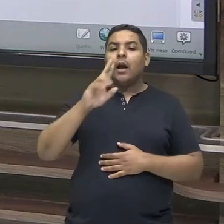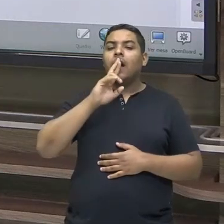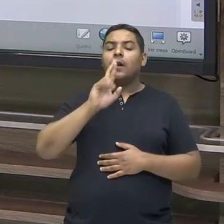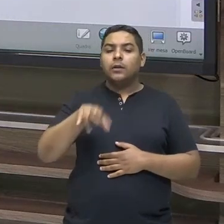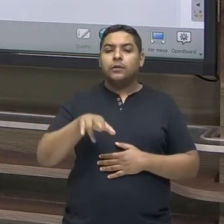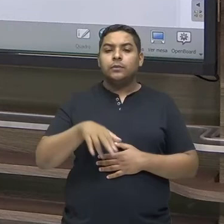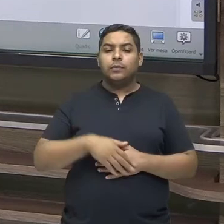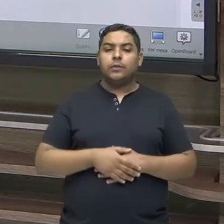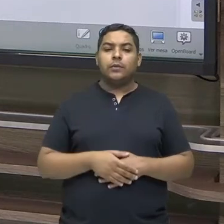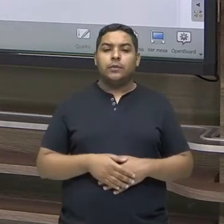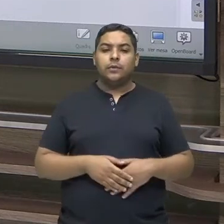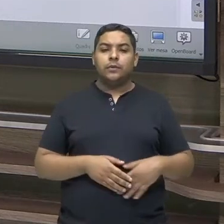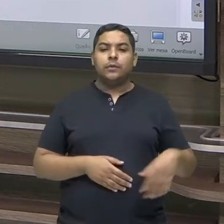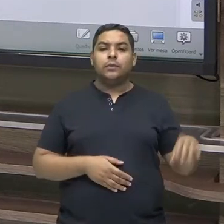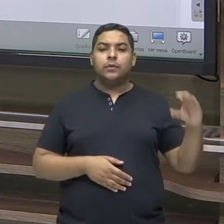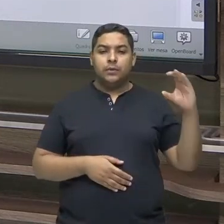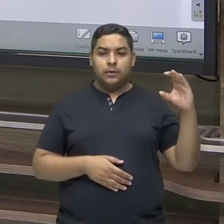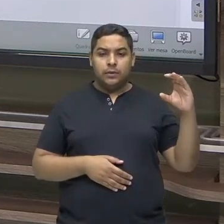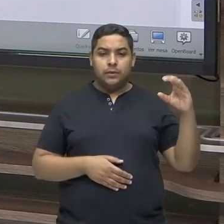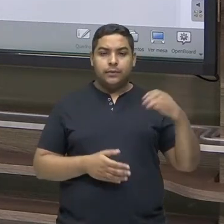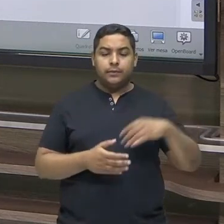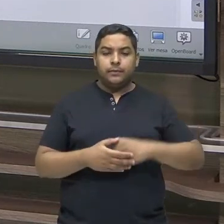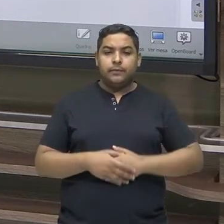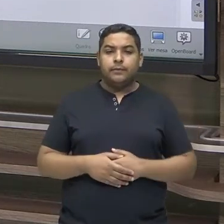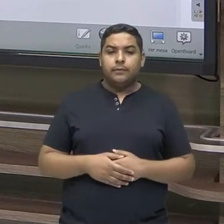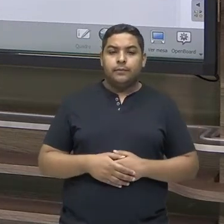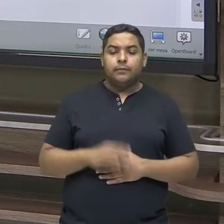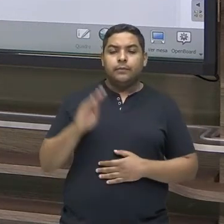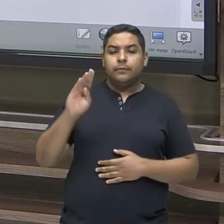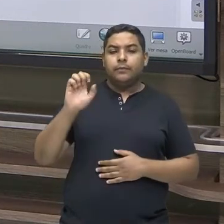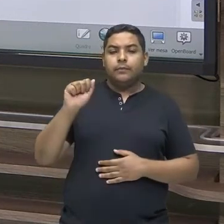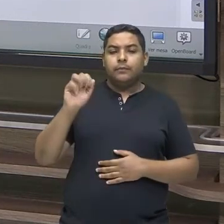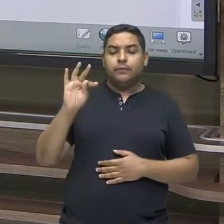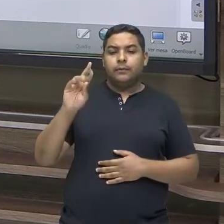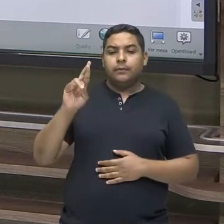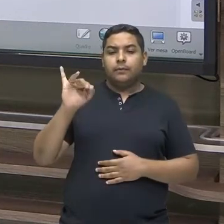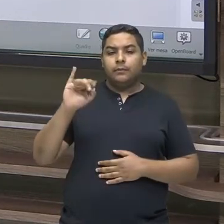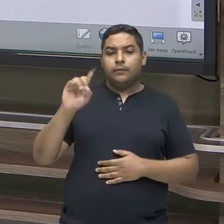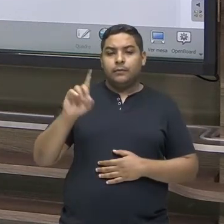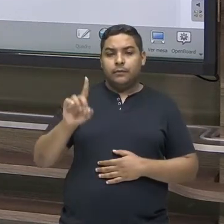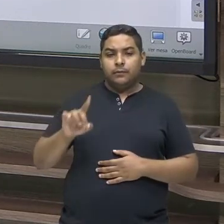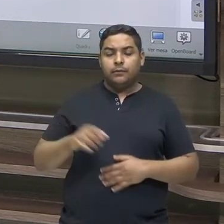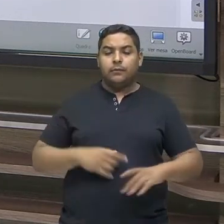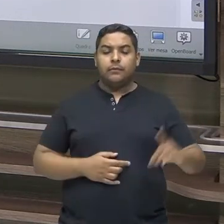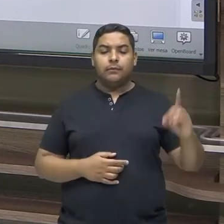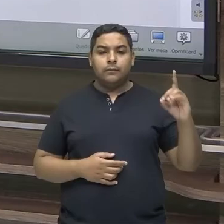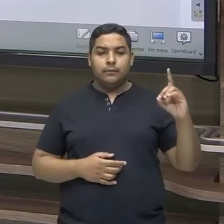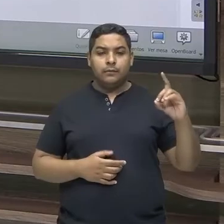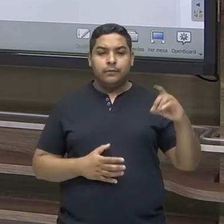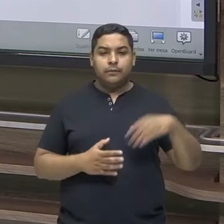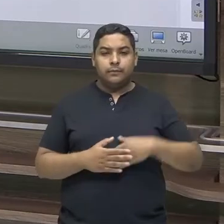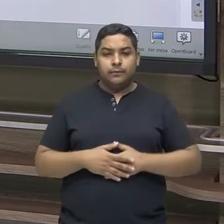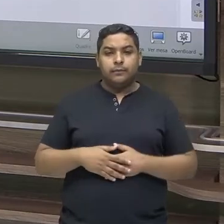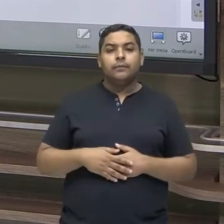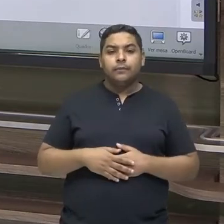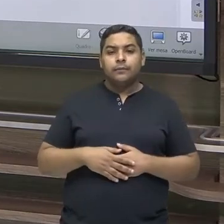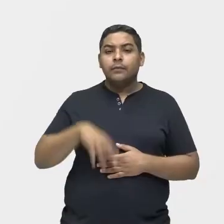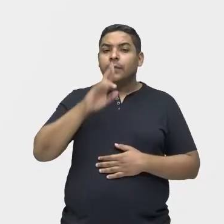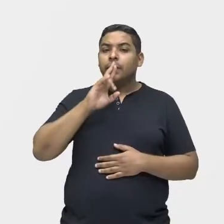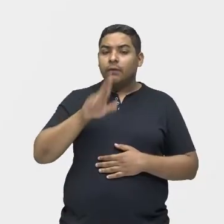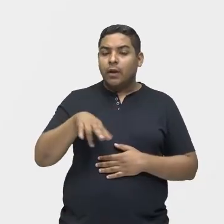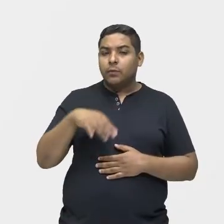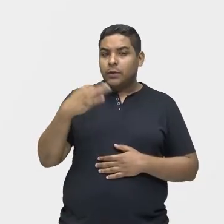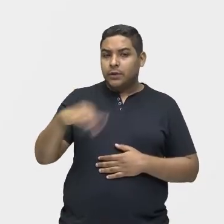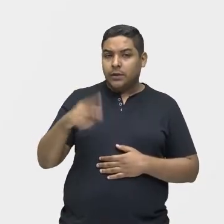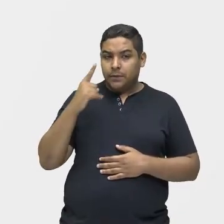letra C como resposta correta, e a Ana Beatriz aqui apostando na letra D. Vamos olhar, então, a resposta correta? Olha